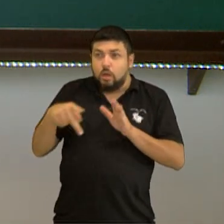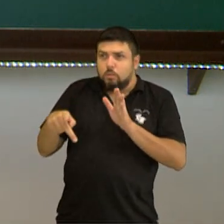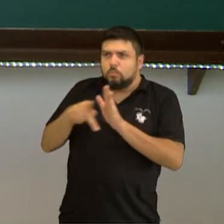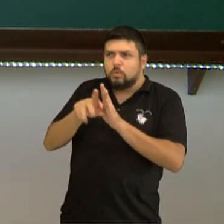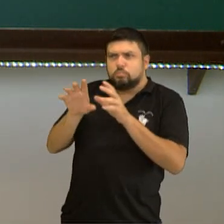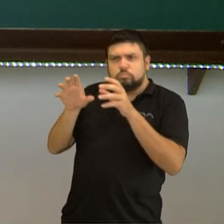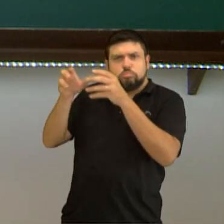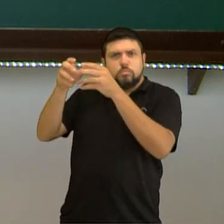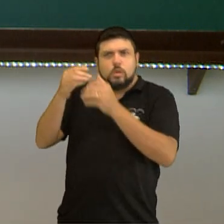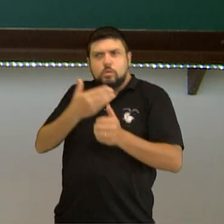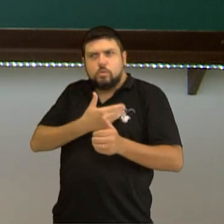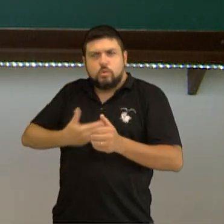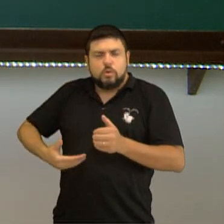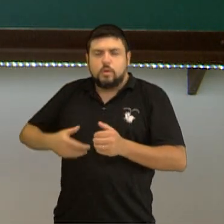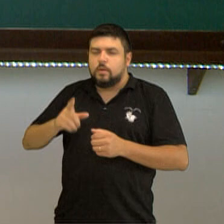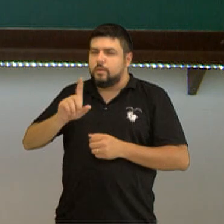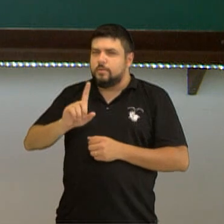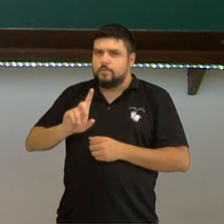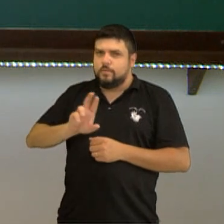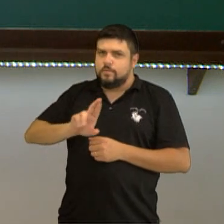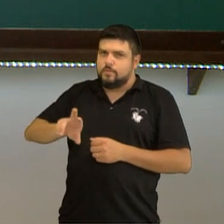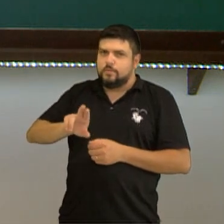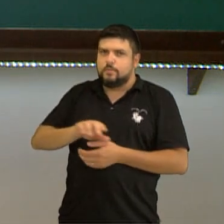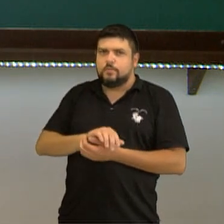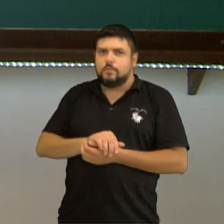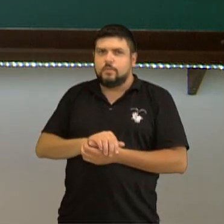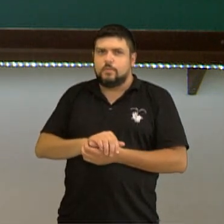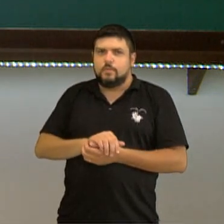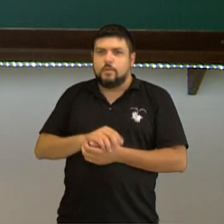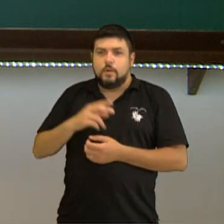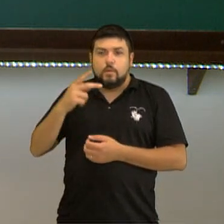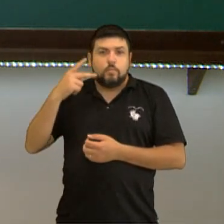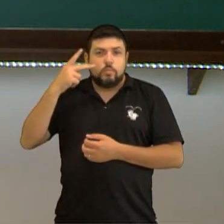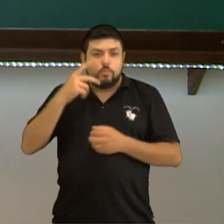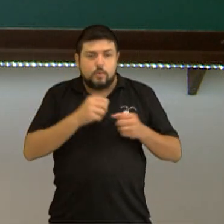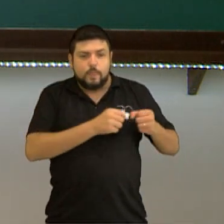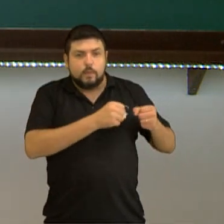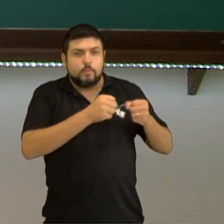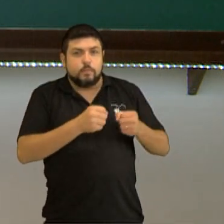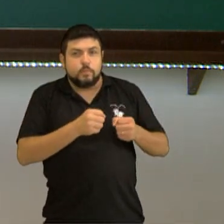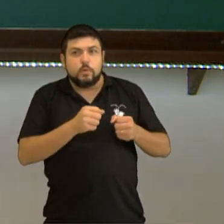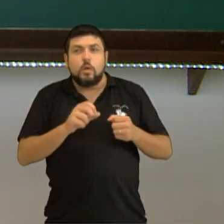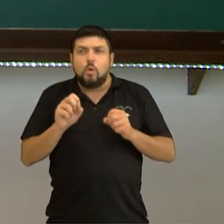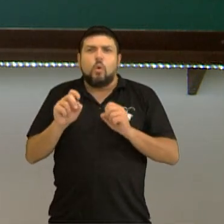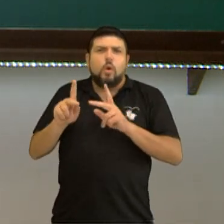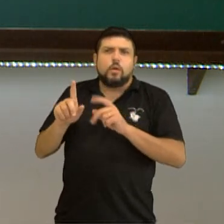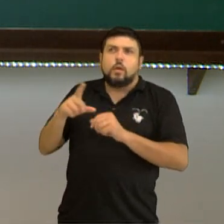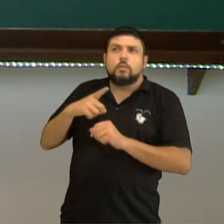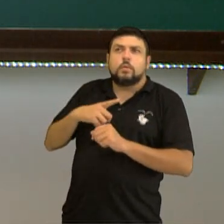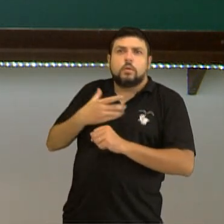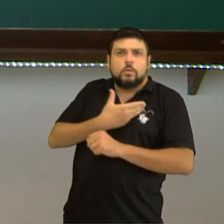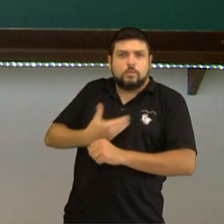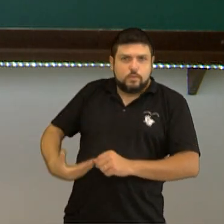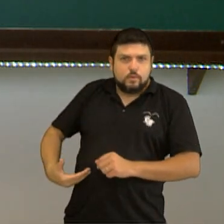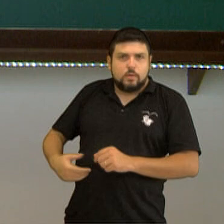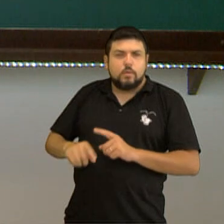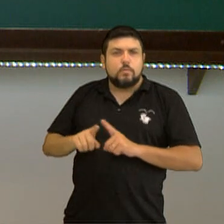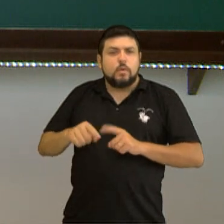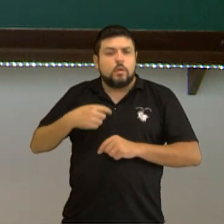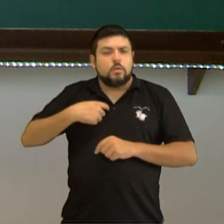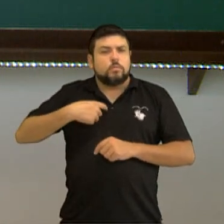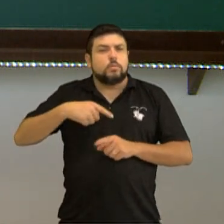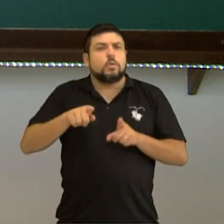Estado, de formas de governo. Política e poder também está atrelado ao Estado, claro, mas está atrelado ao nosso dia a